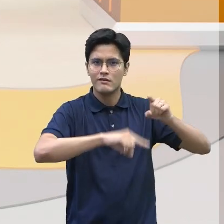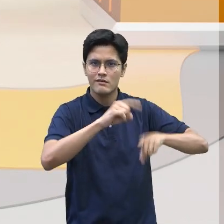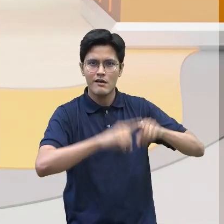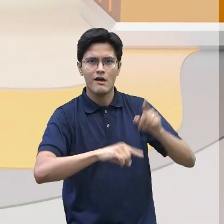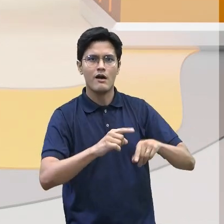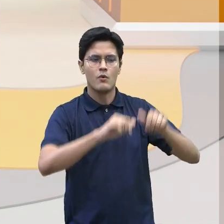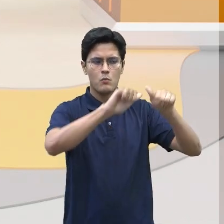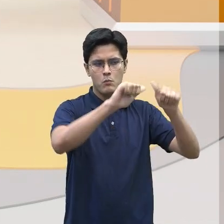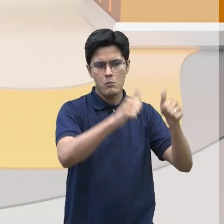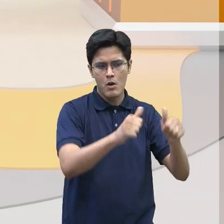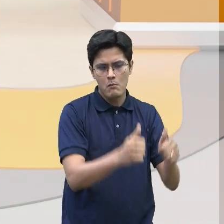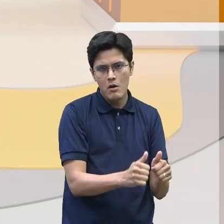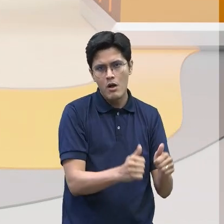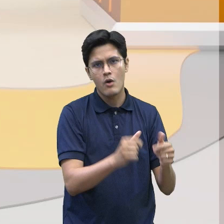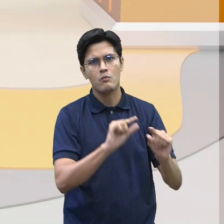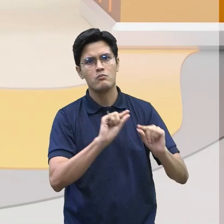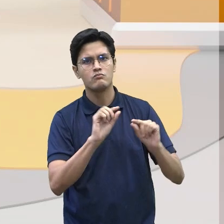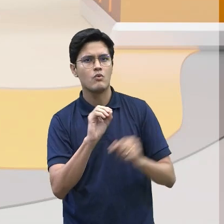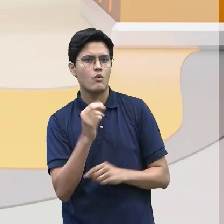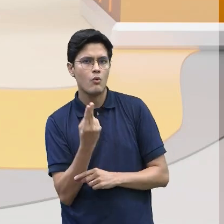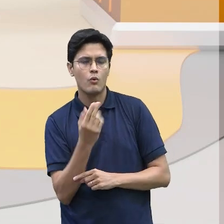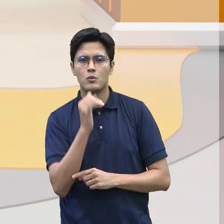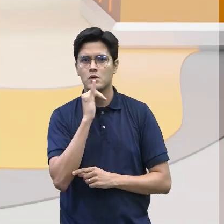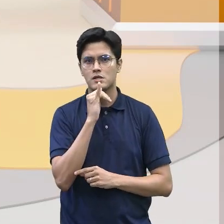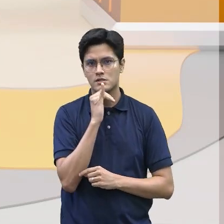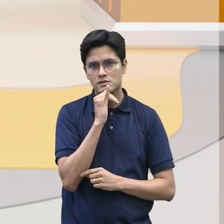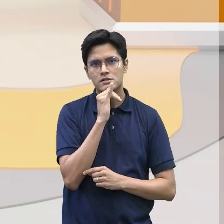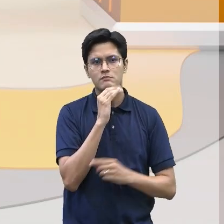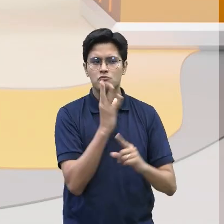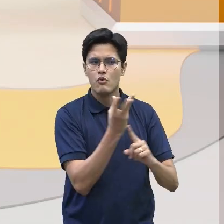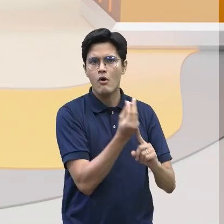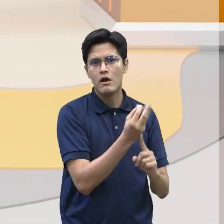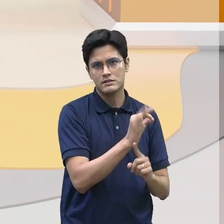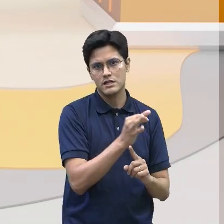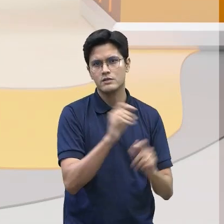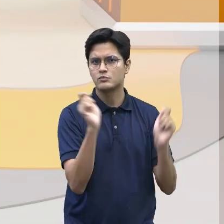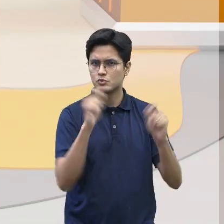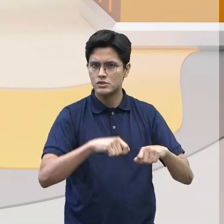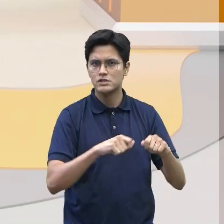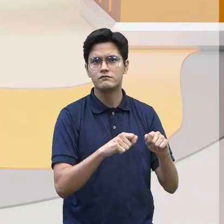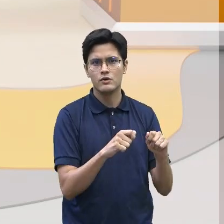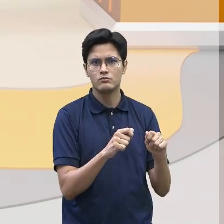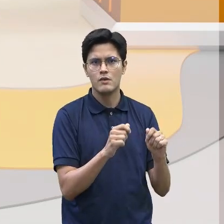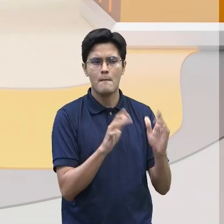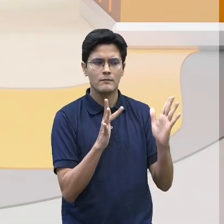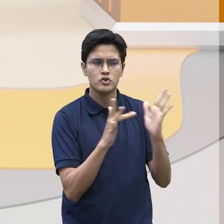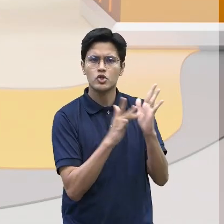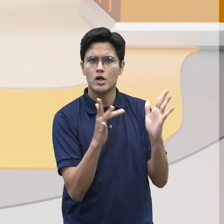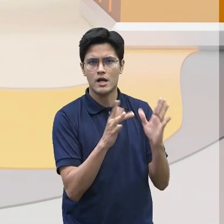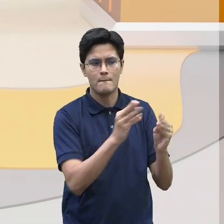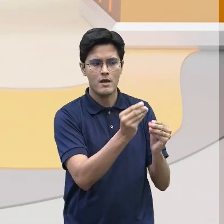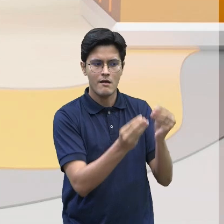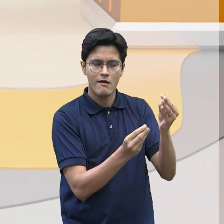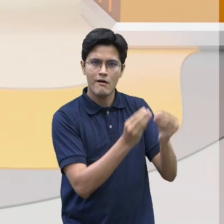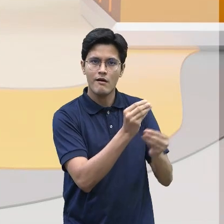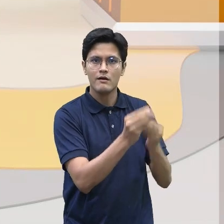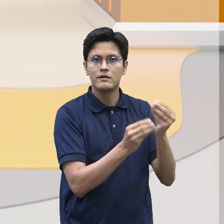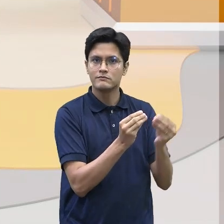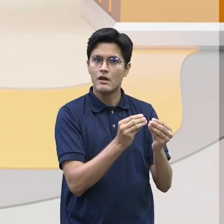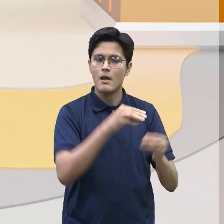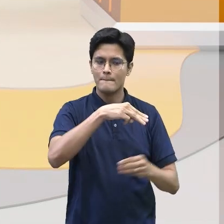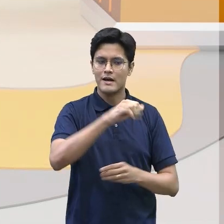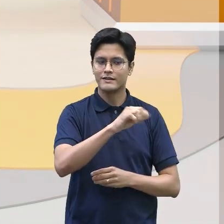materialidade. Então, tudo aquilo que eu posso pegar, que eu posso apalpar, é chamado de materiais. E tudo que